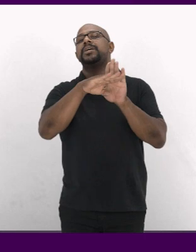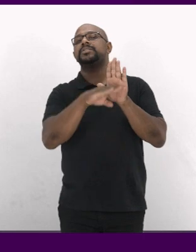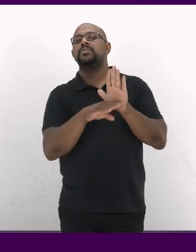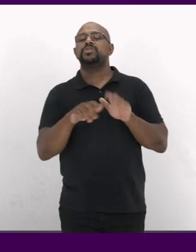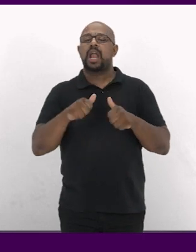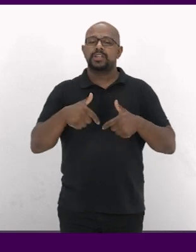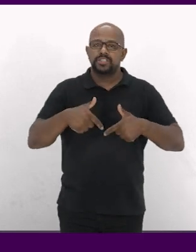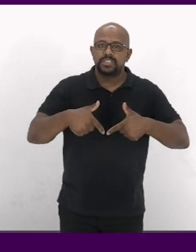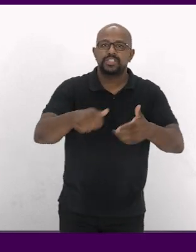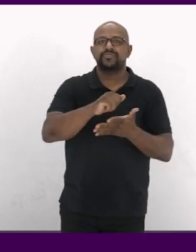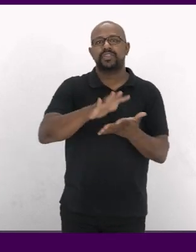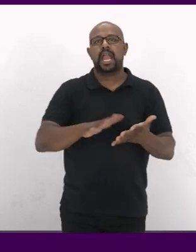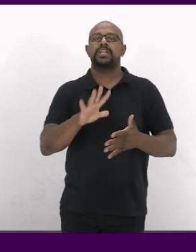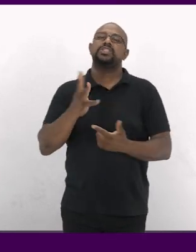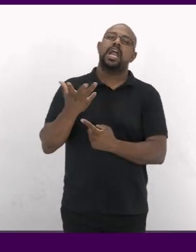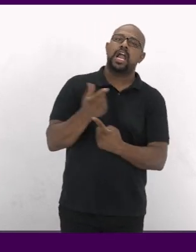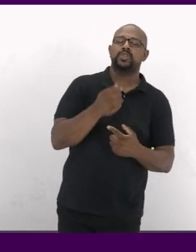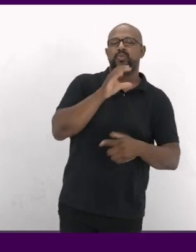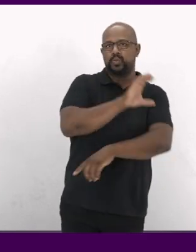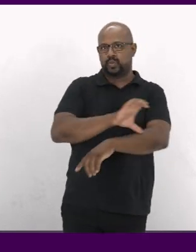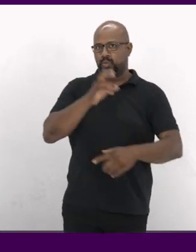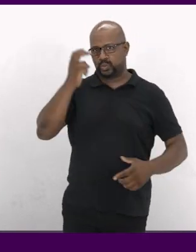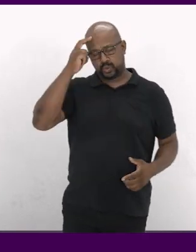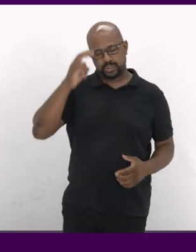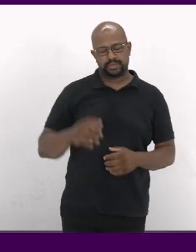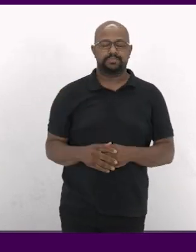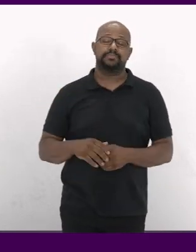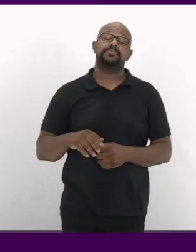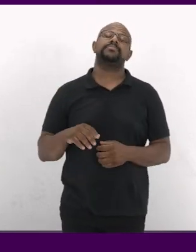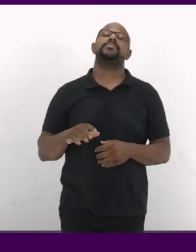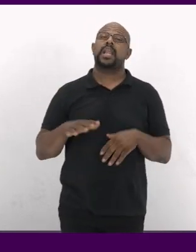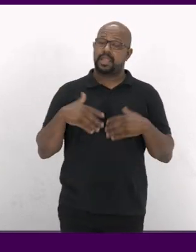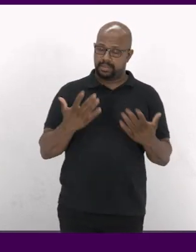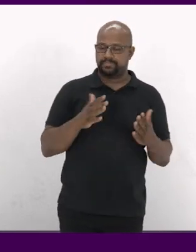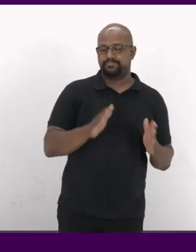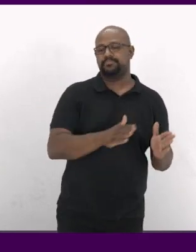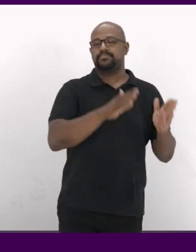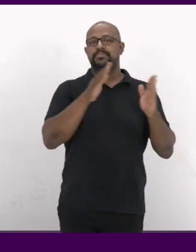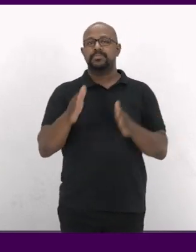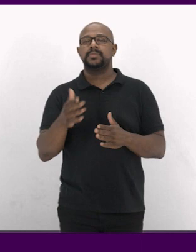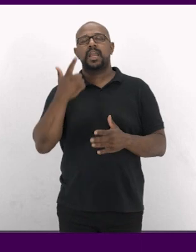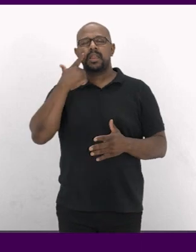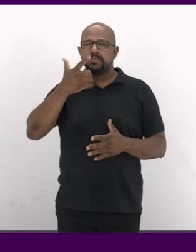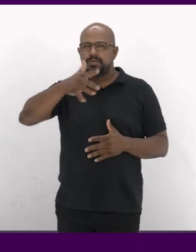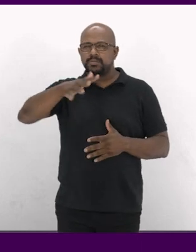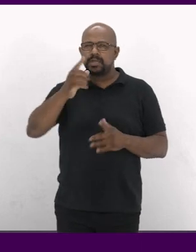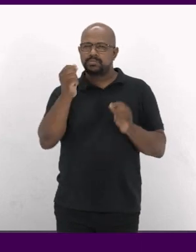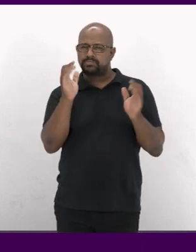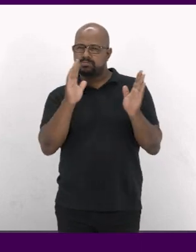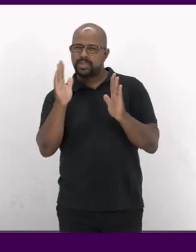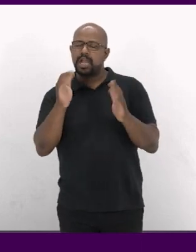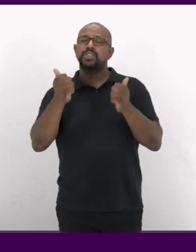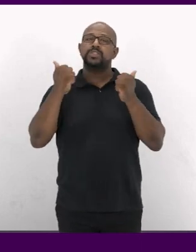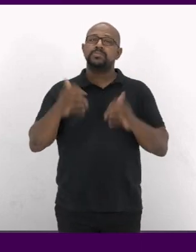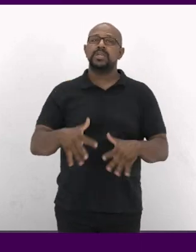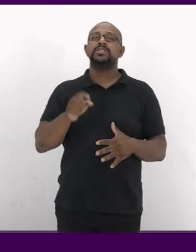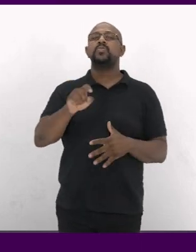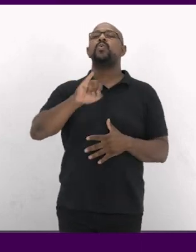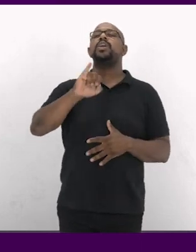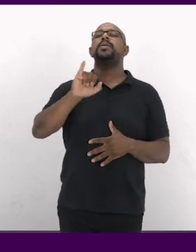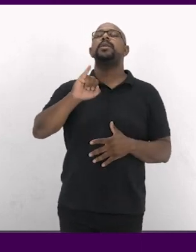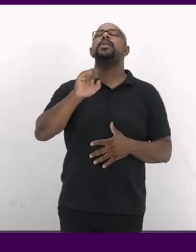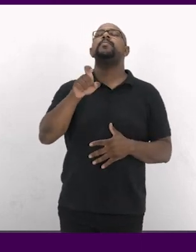a realização de atividades artístico-culturais. A segunda tarefa é precificar as despesas e calcular o